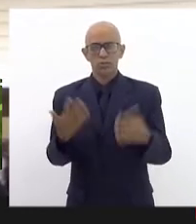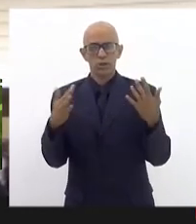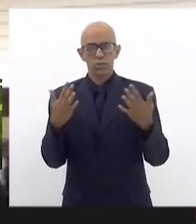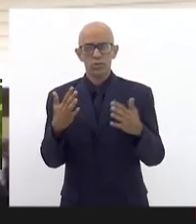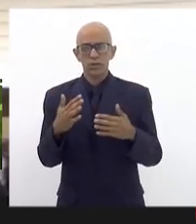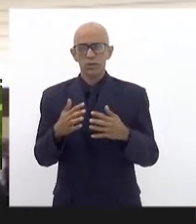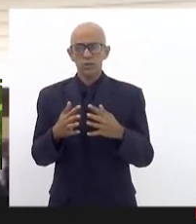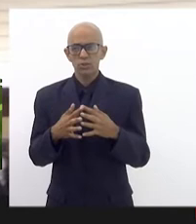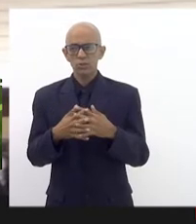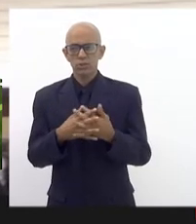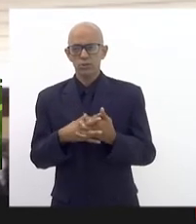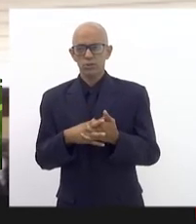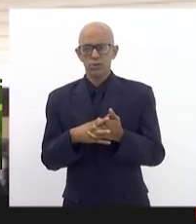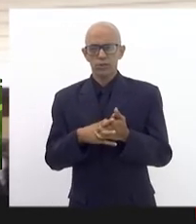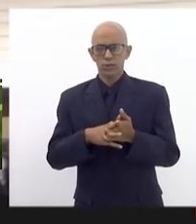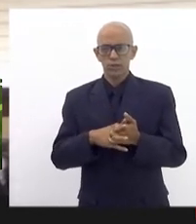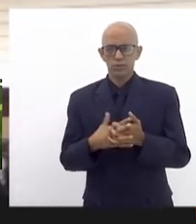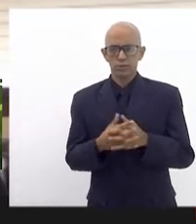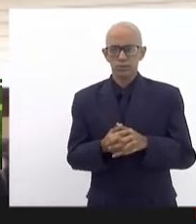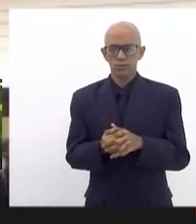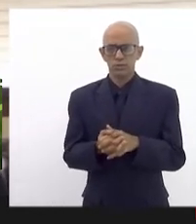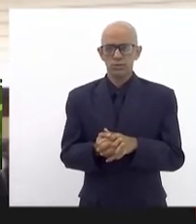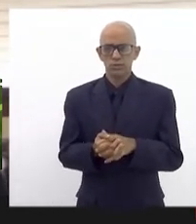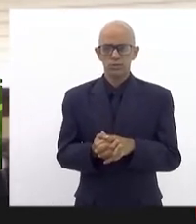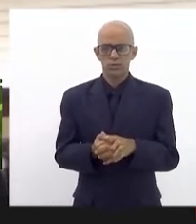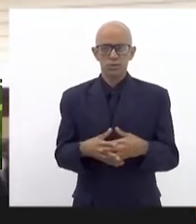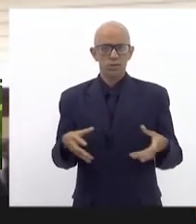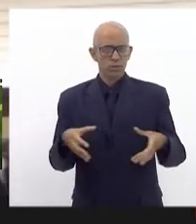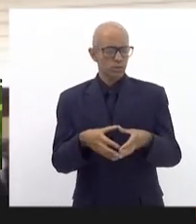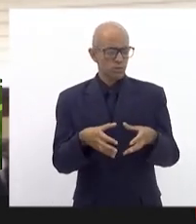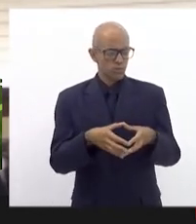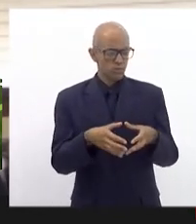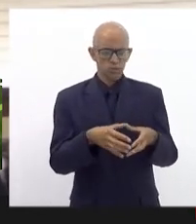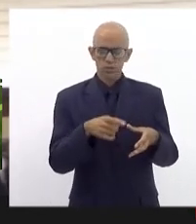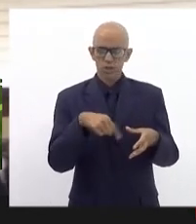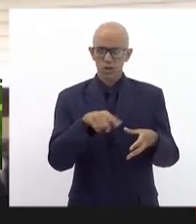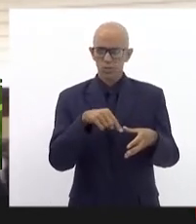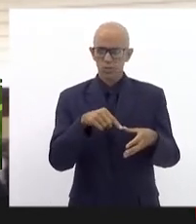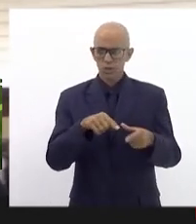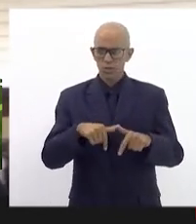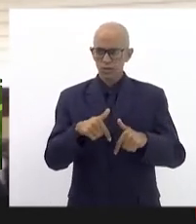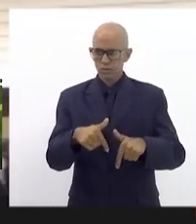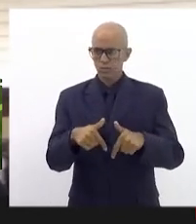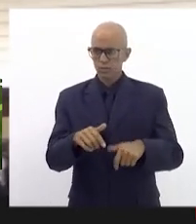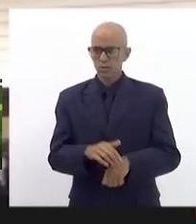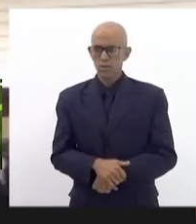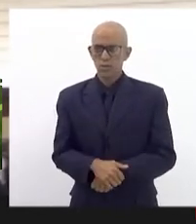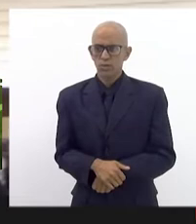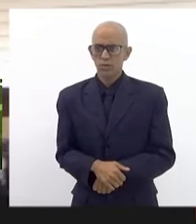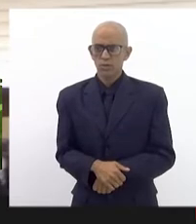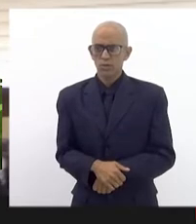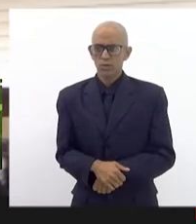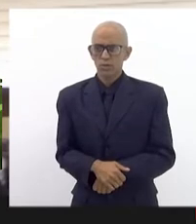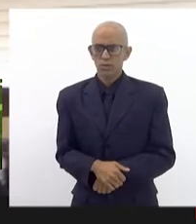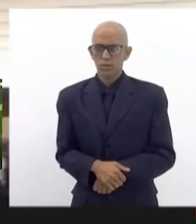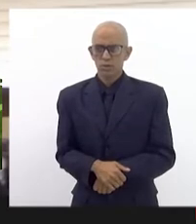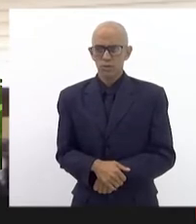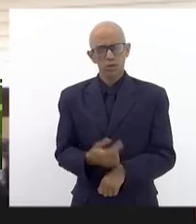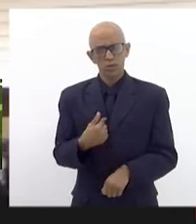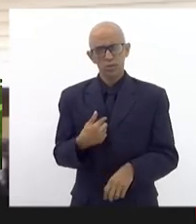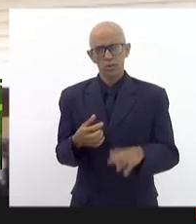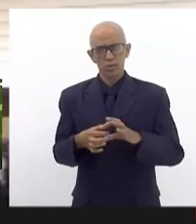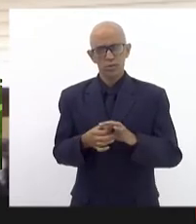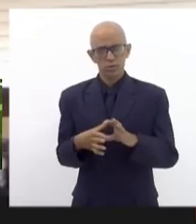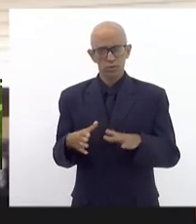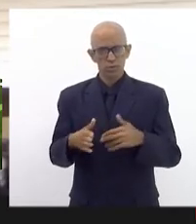parabenizar aqui a comissão por essa iniciativa e fico à disposição